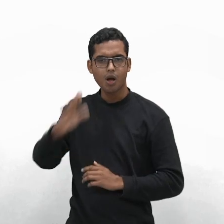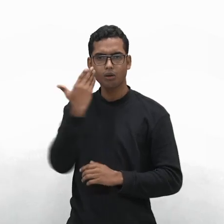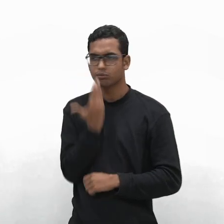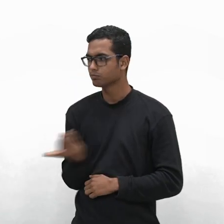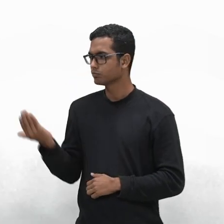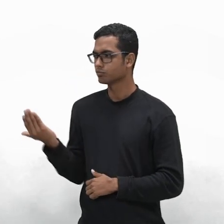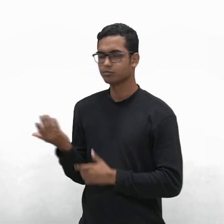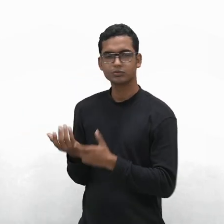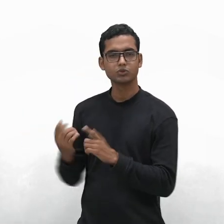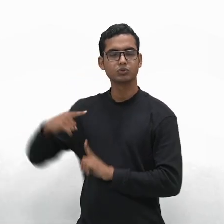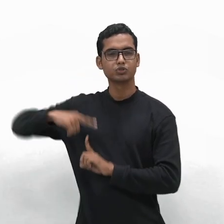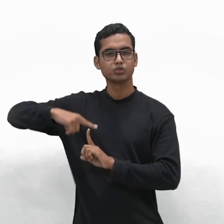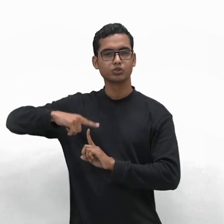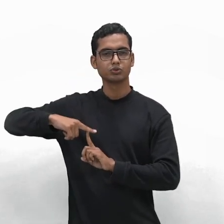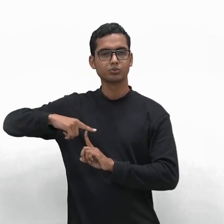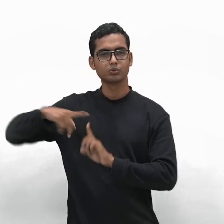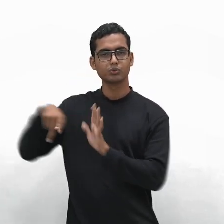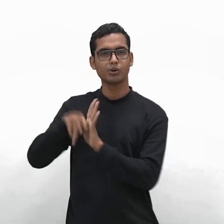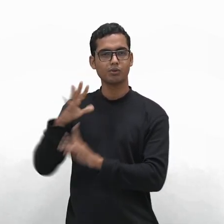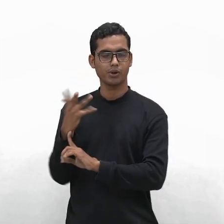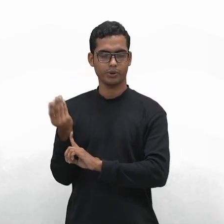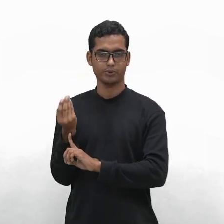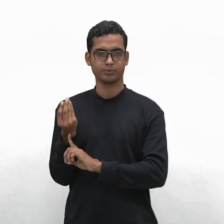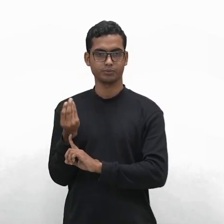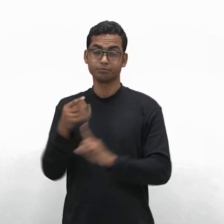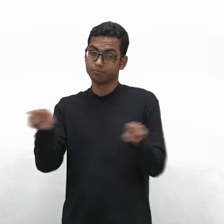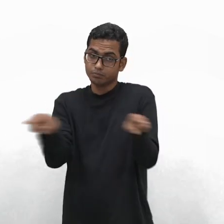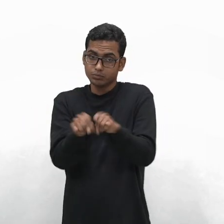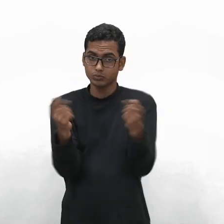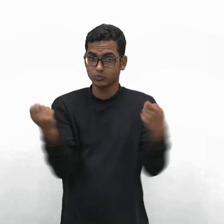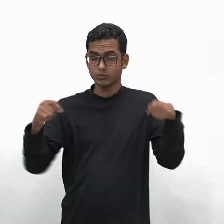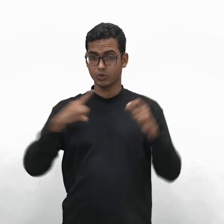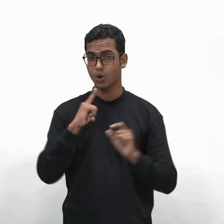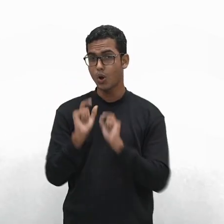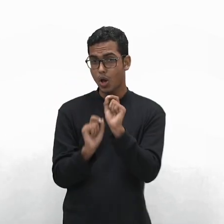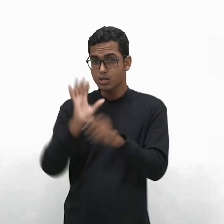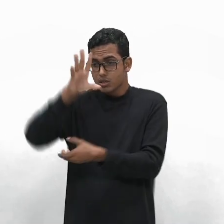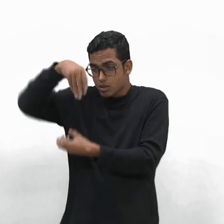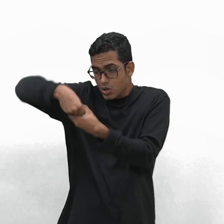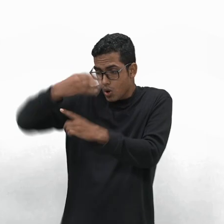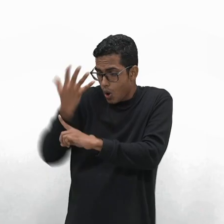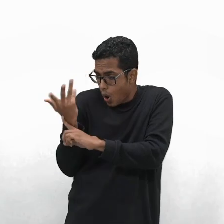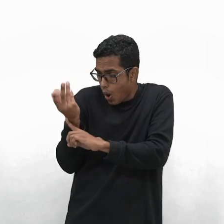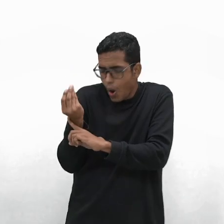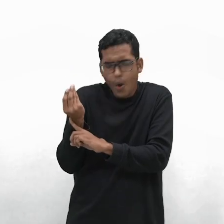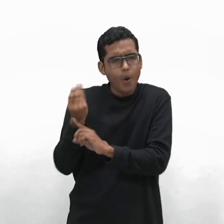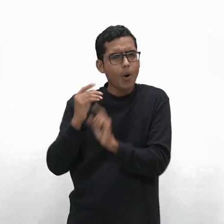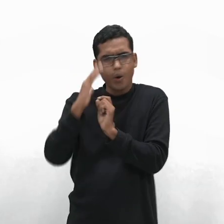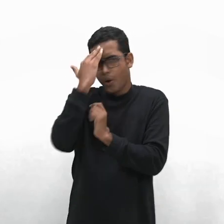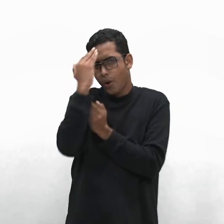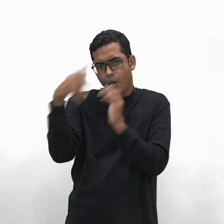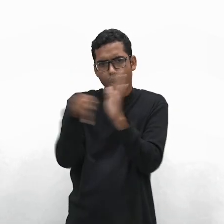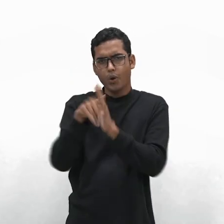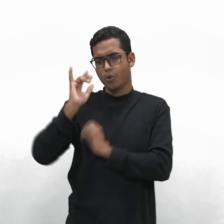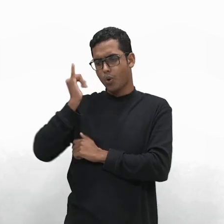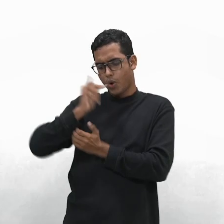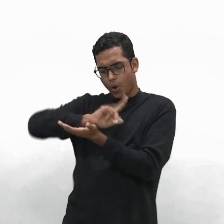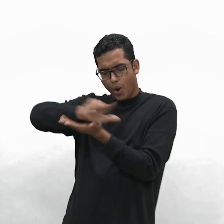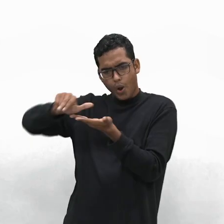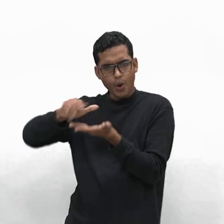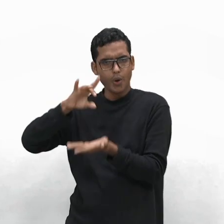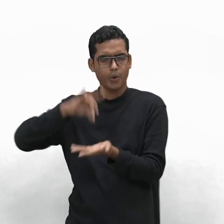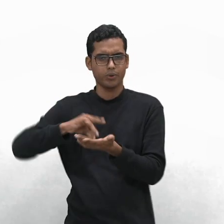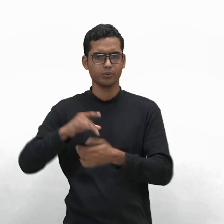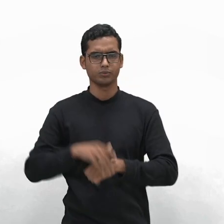estilo artístico, certo? Mas aí eu também posso fazer dentro da arte o quê? A reinterpretação de narrativas. E o